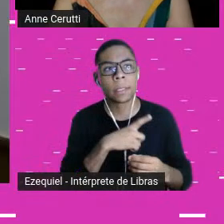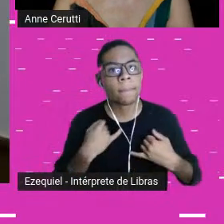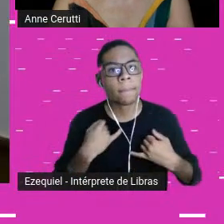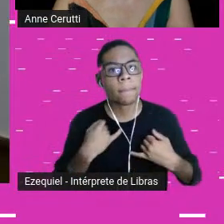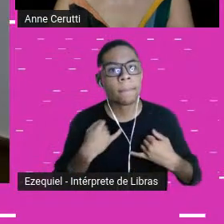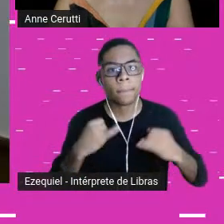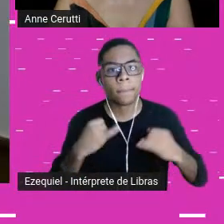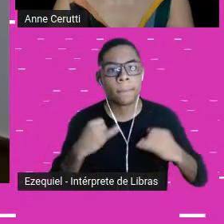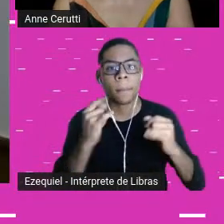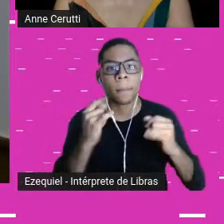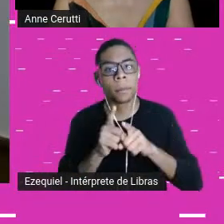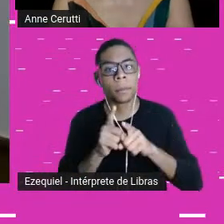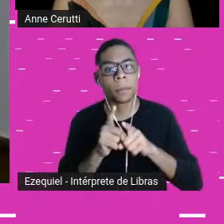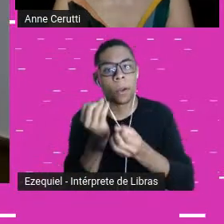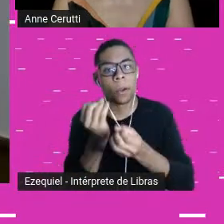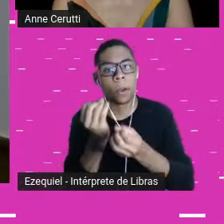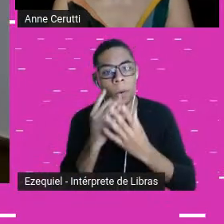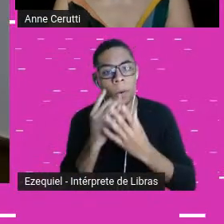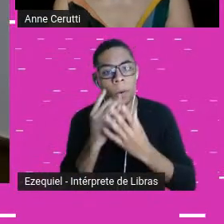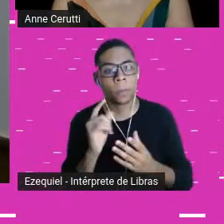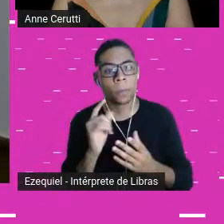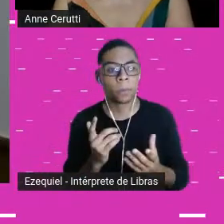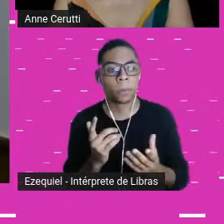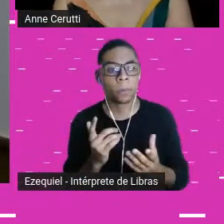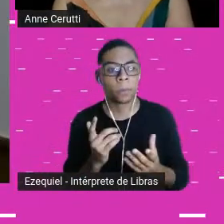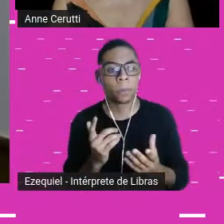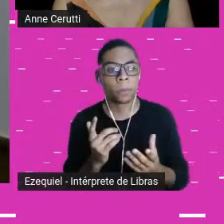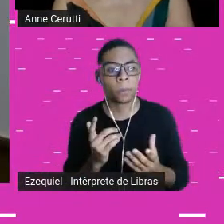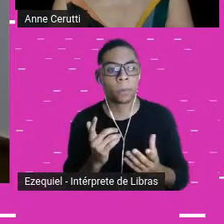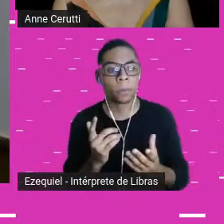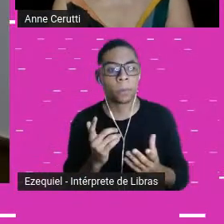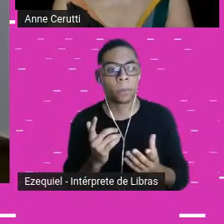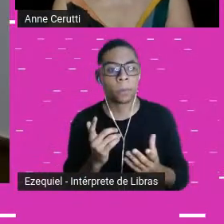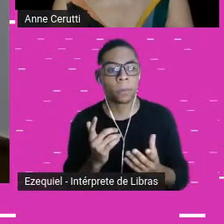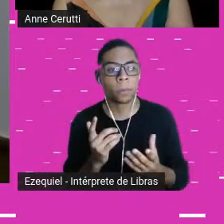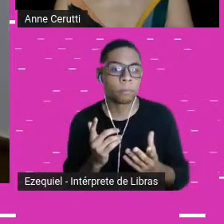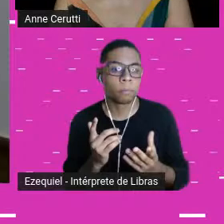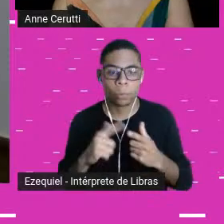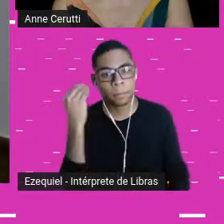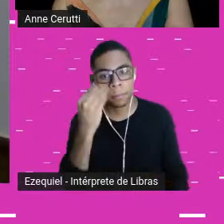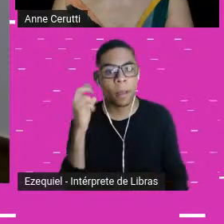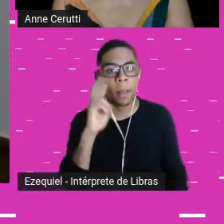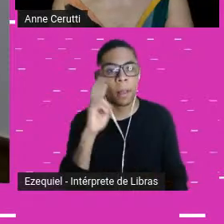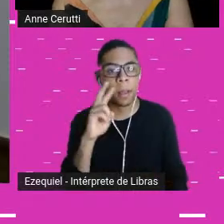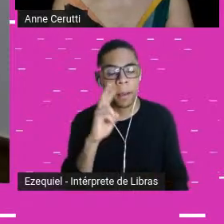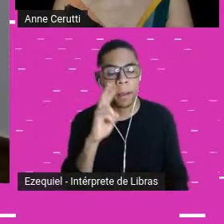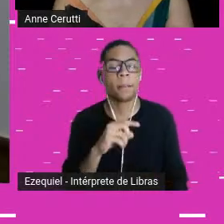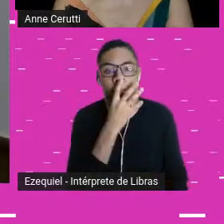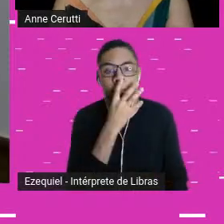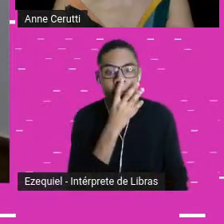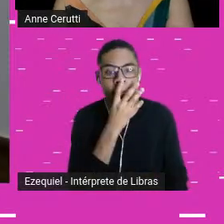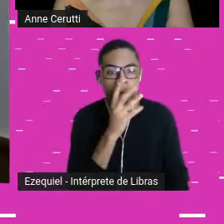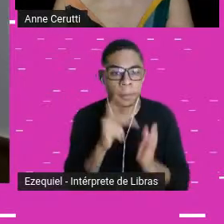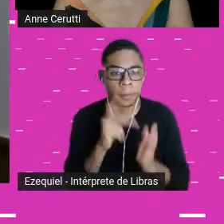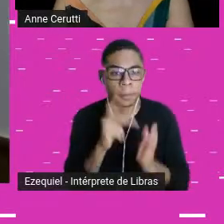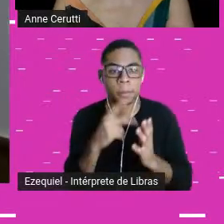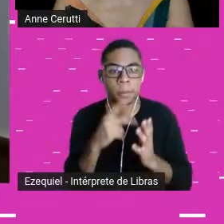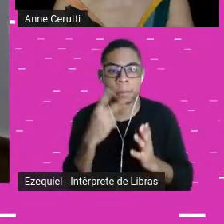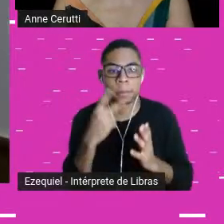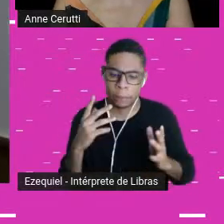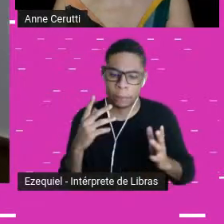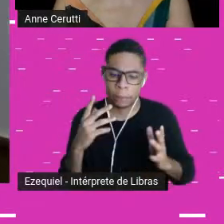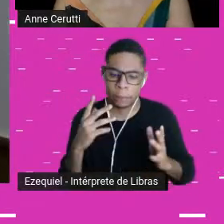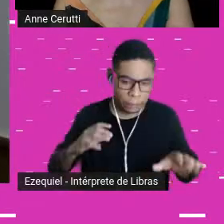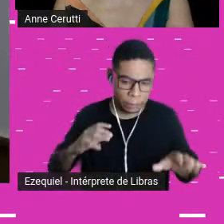sobre essa experiência, que eu lembro que foi uma super criação e desenvolvimento e difícil, porque era um personagem que entrava